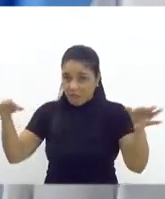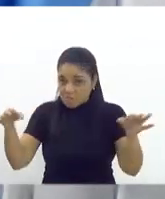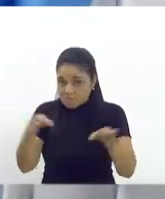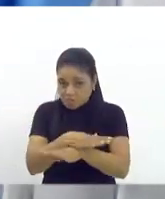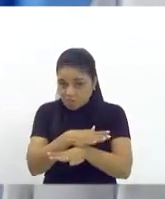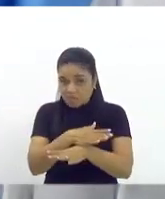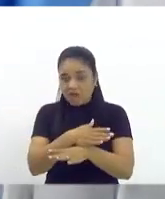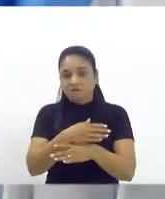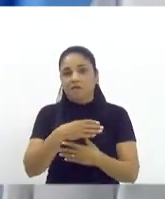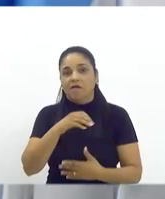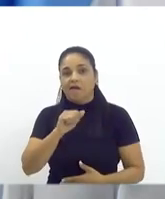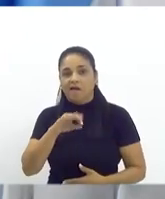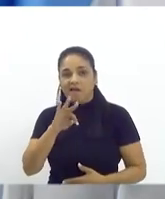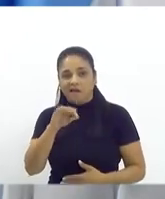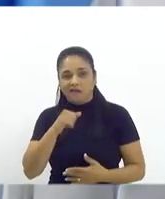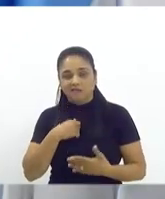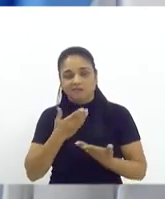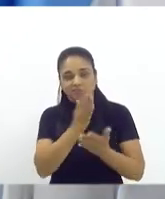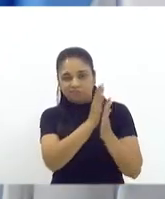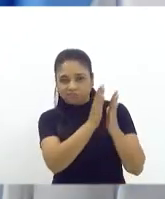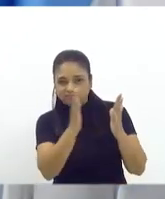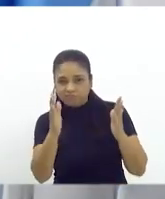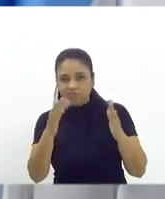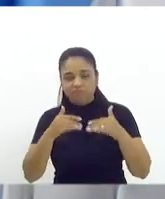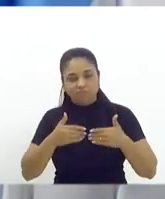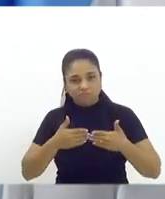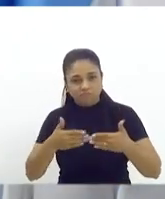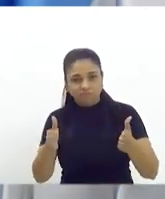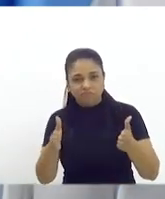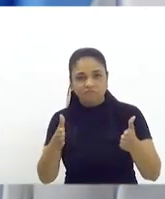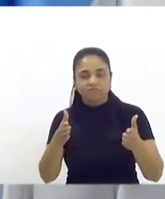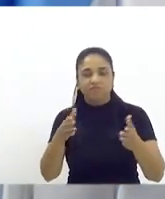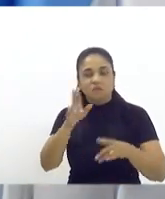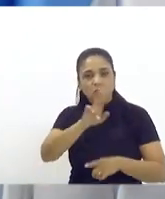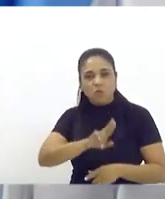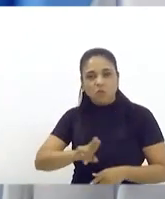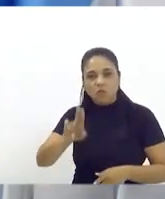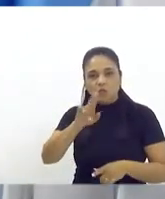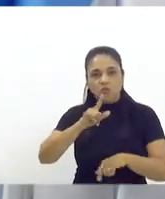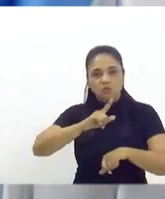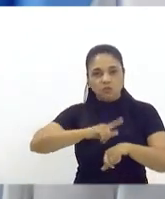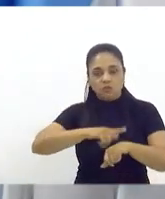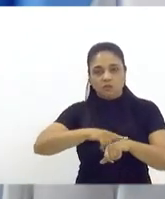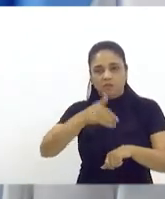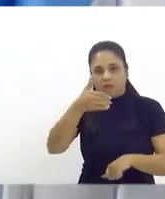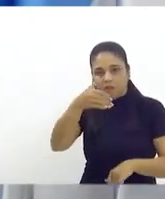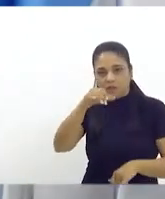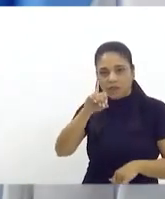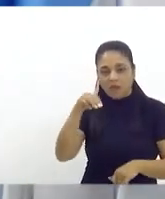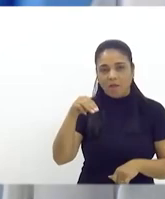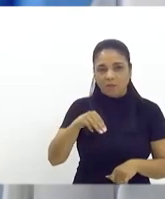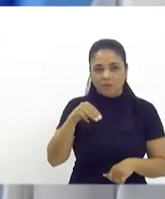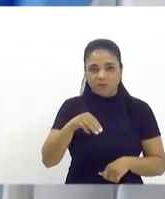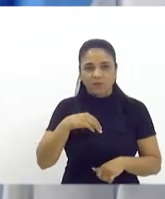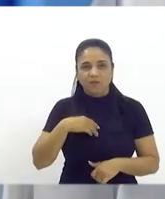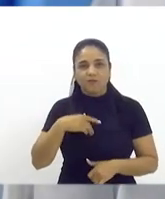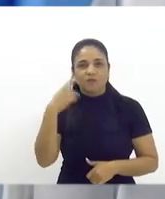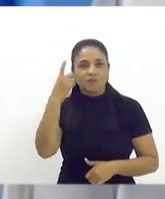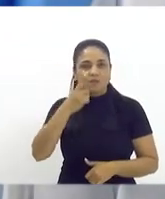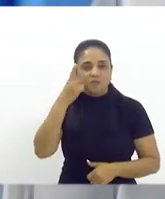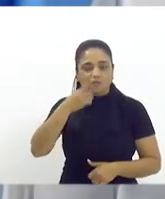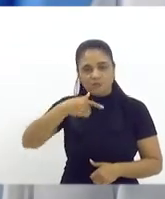priorização de ter produzido pesquisa ciência em cima de algo que é extremamente